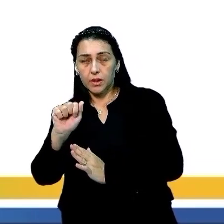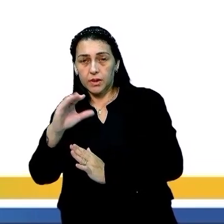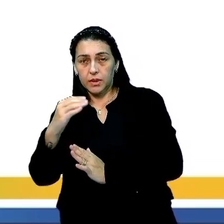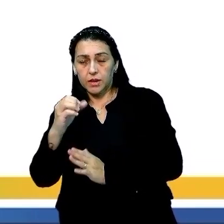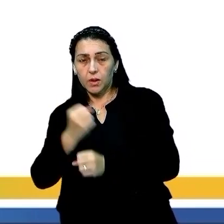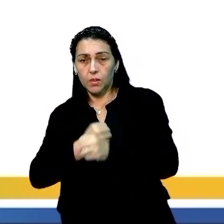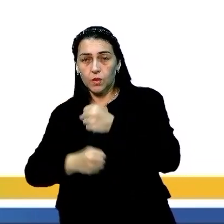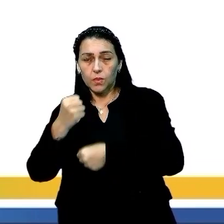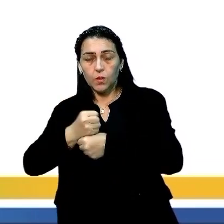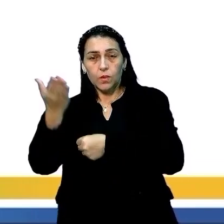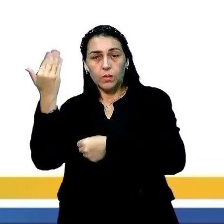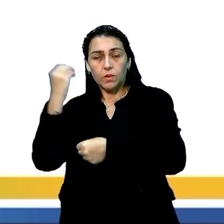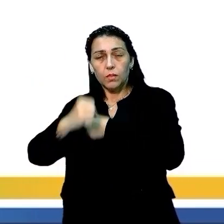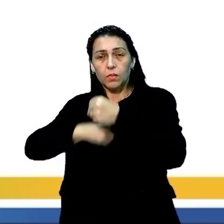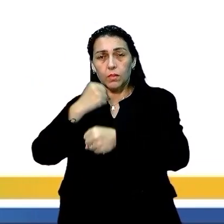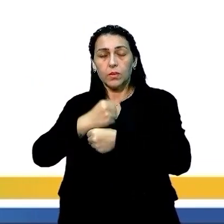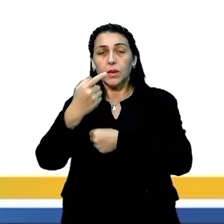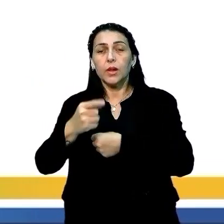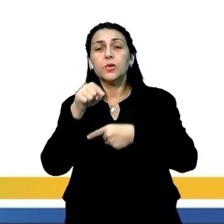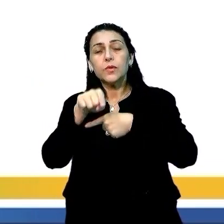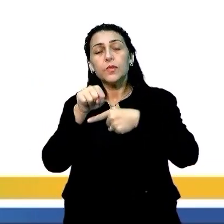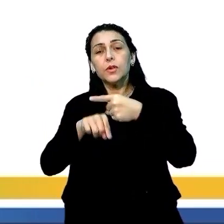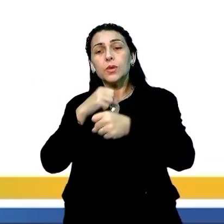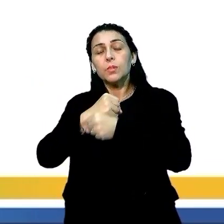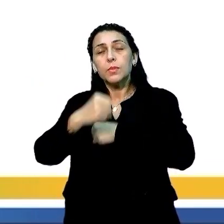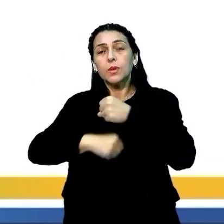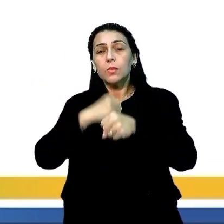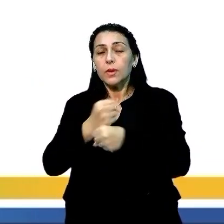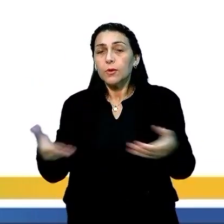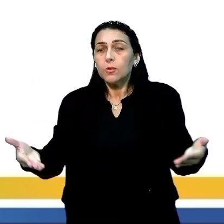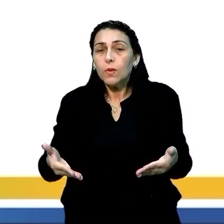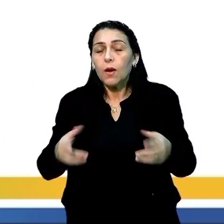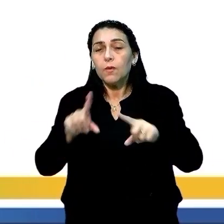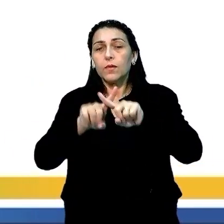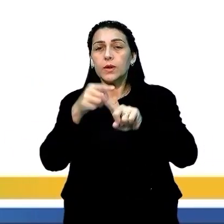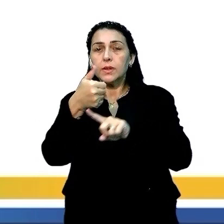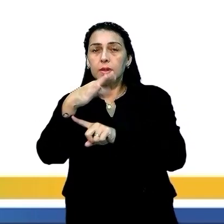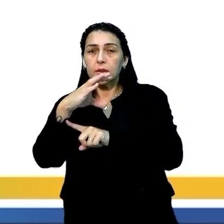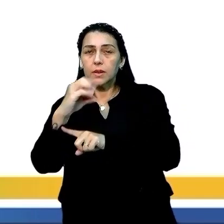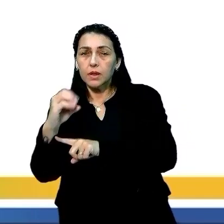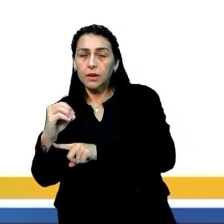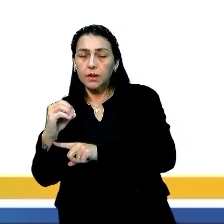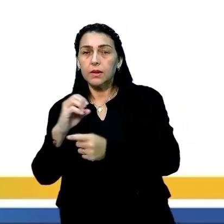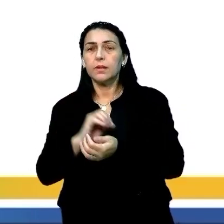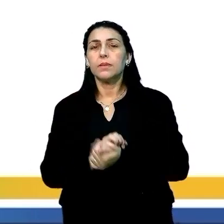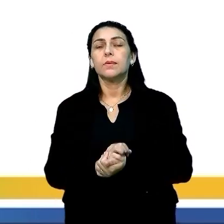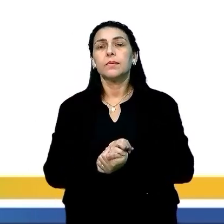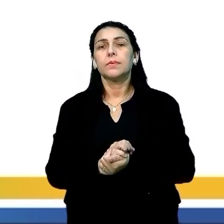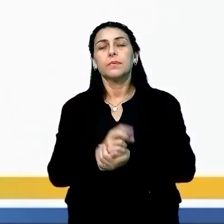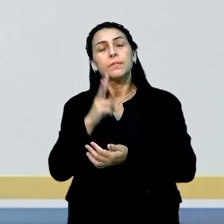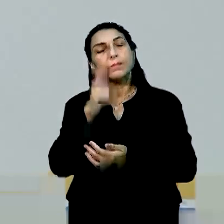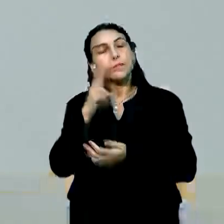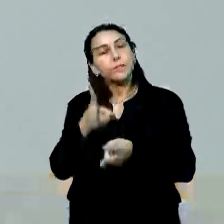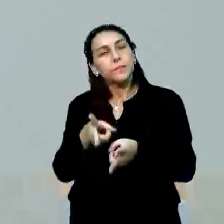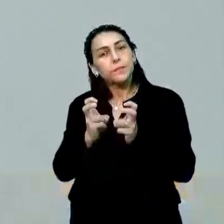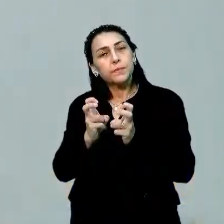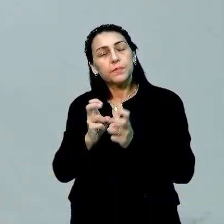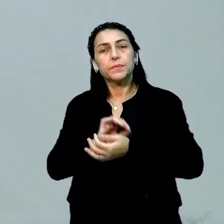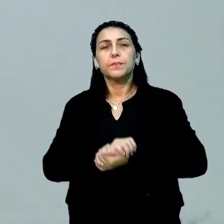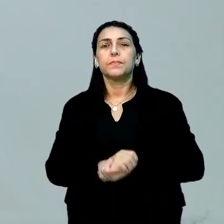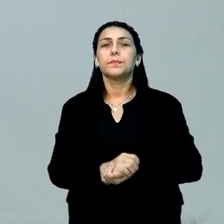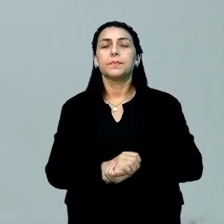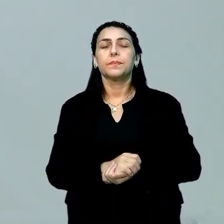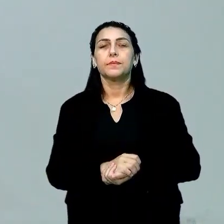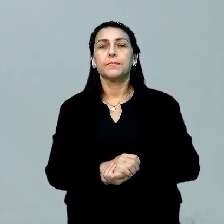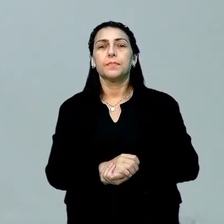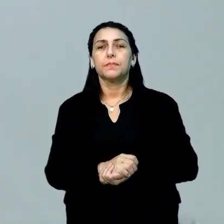ano seguinte, dividido pelo ano anterior vezes 100, certo? Aí a gente olha,